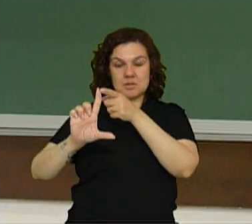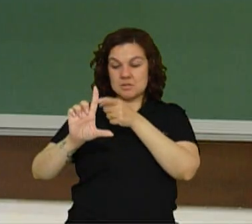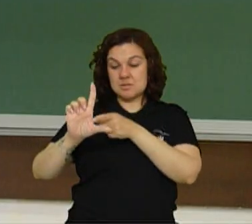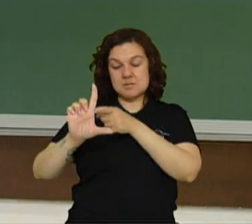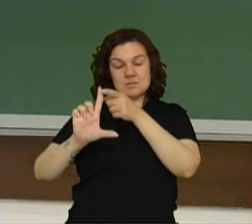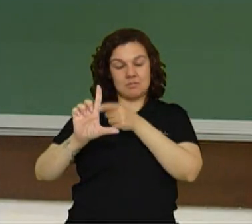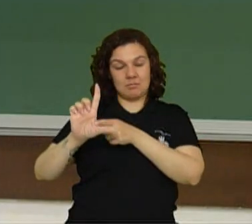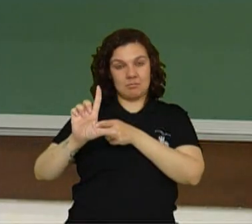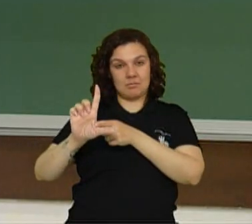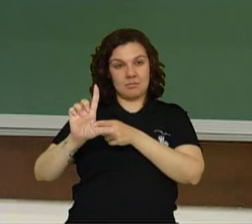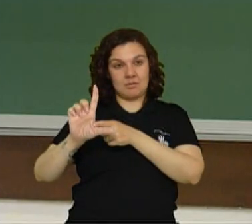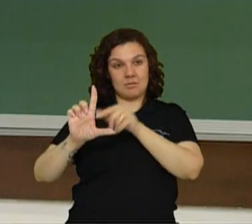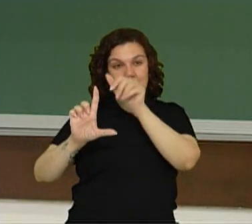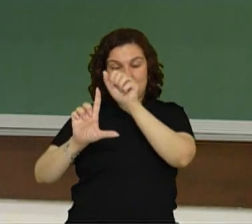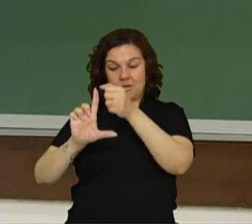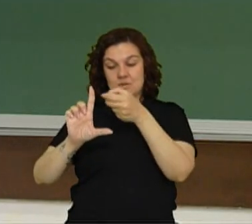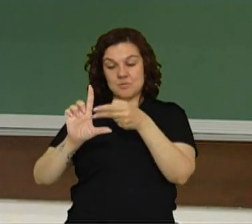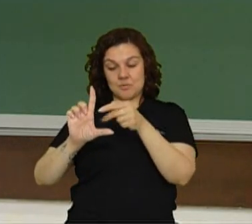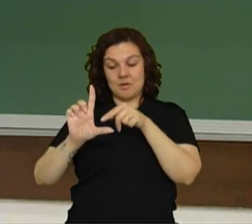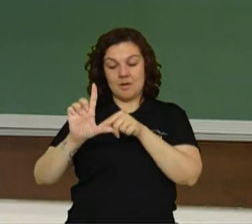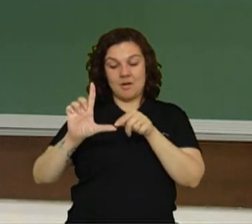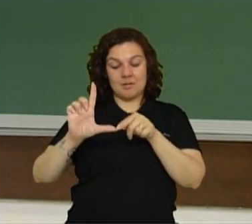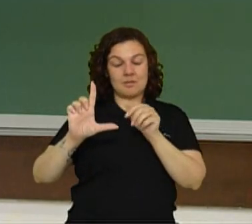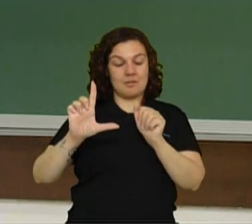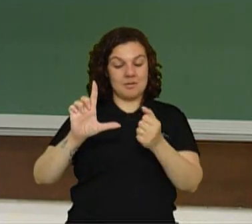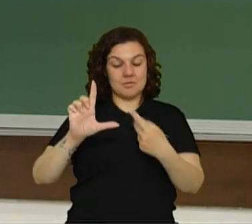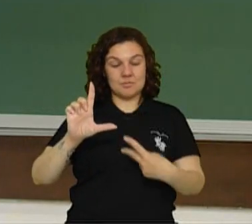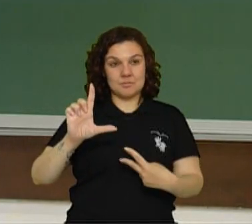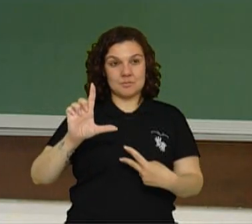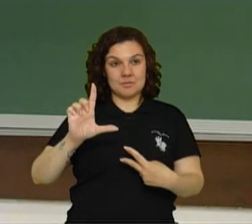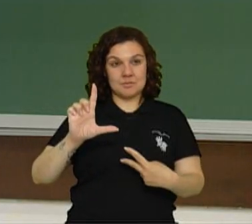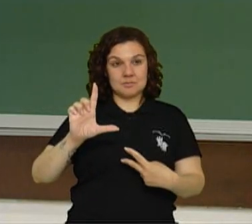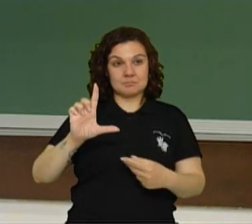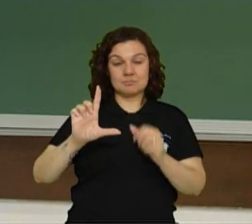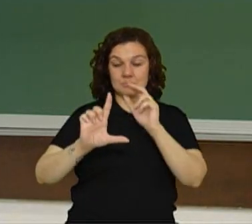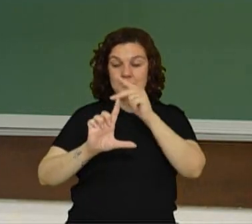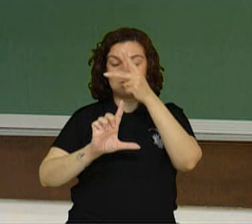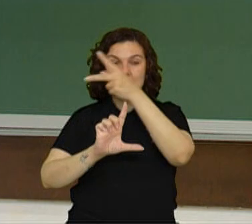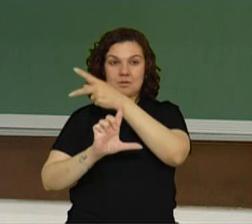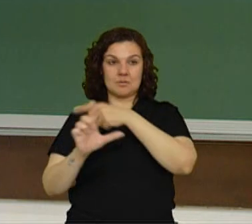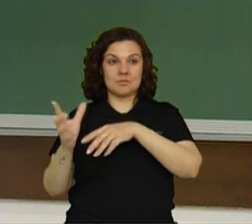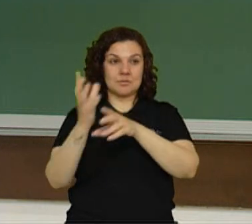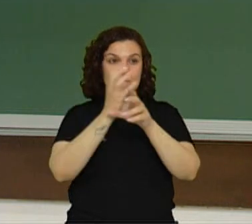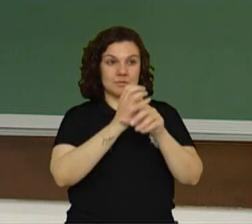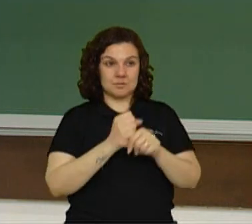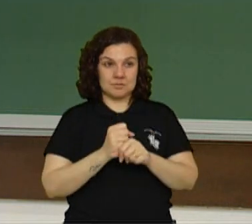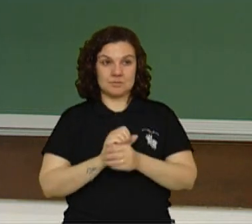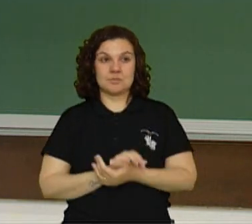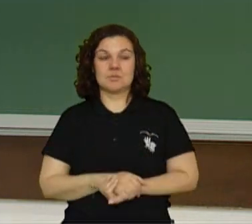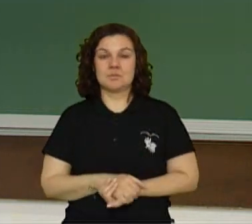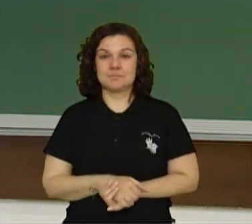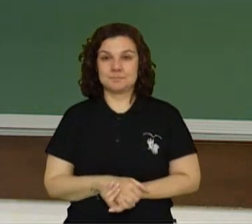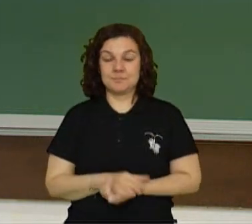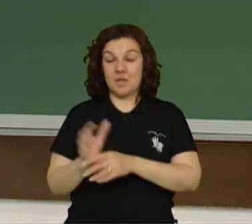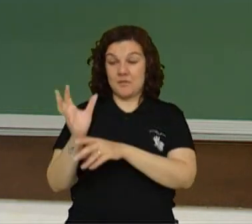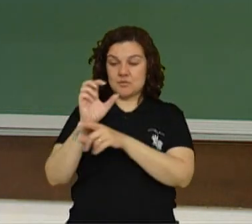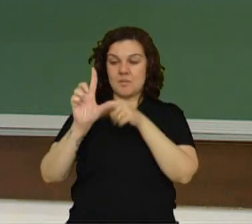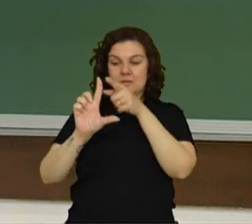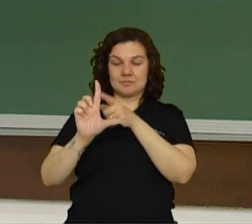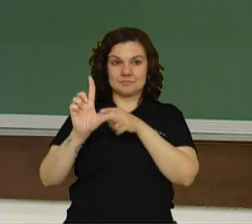metade da aresta embaixo, metade da aresta na lateral. Hipotenusa ao quadrado, soma do quadrado dos